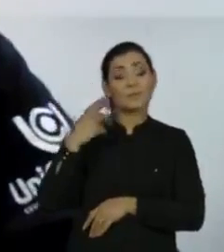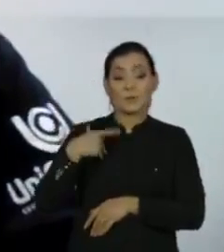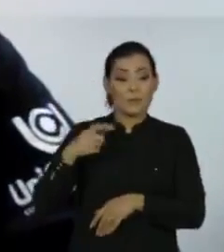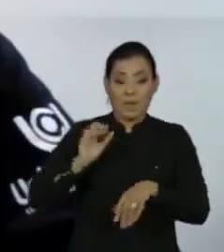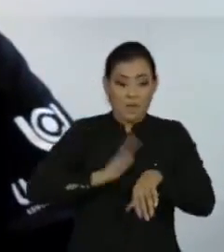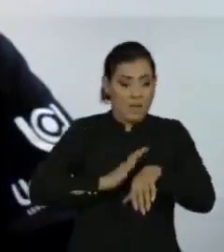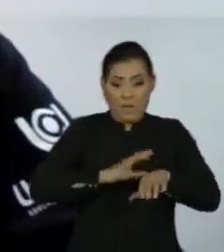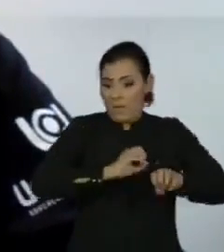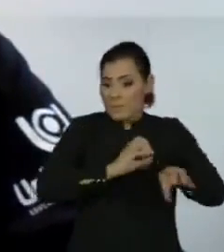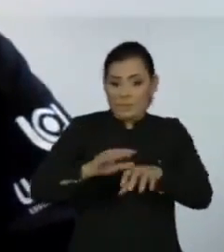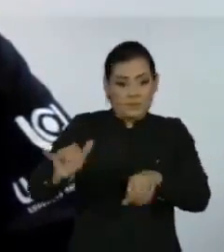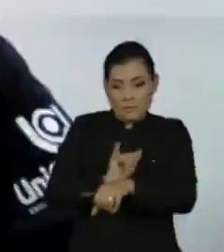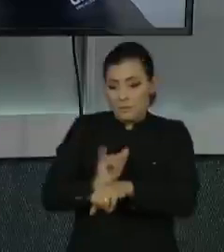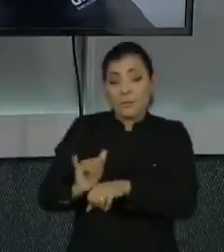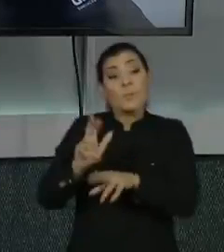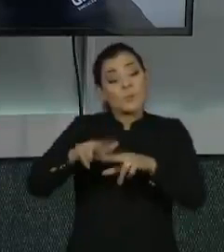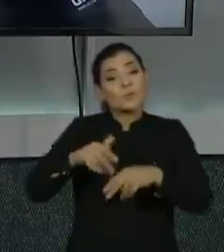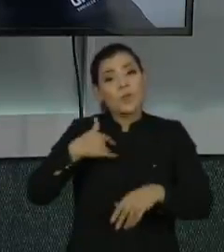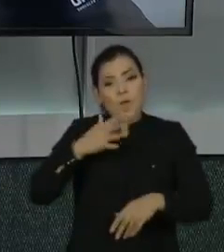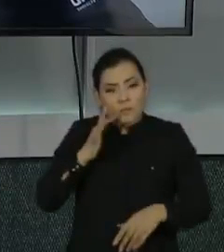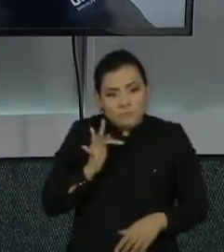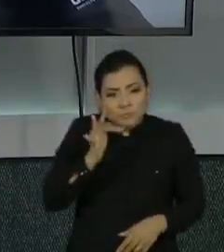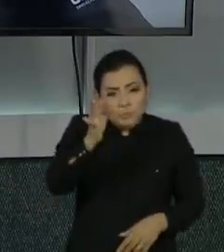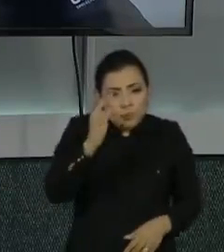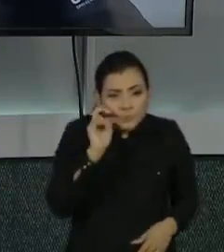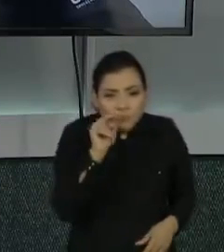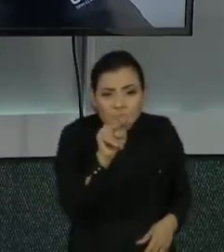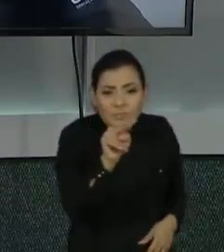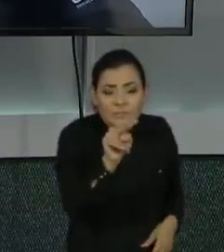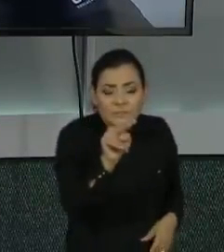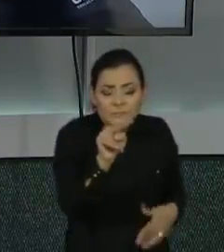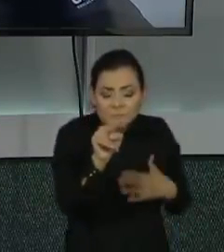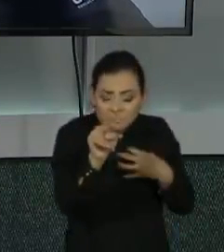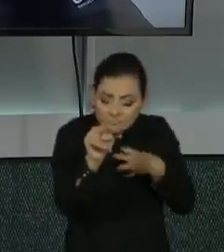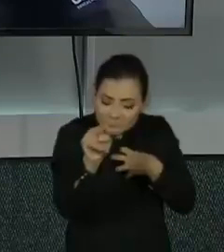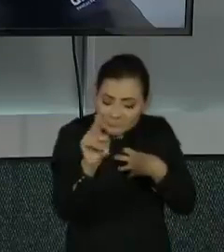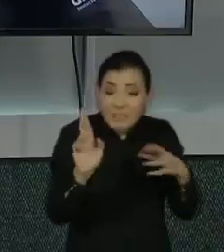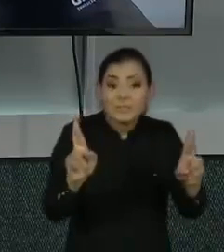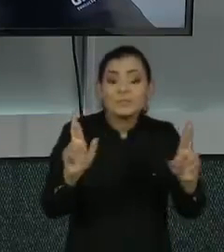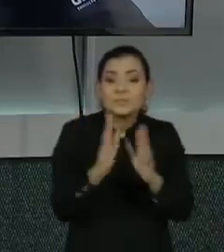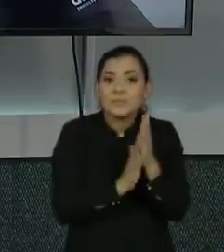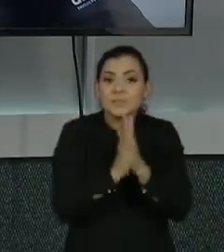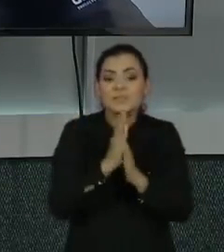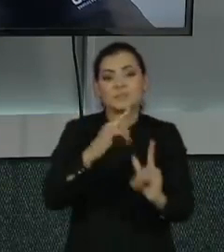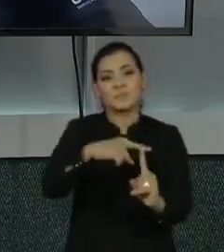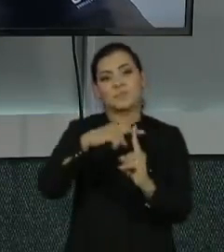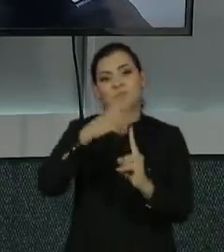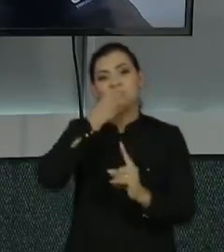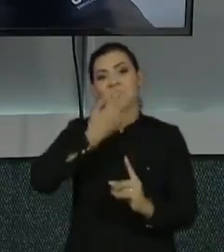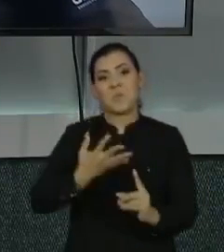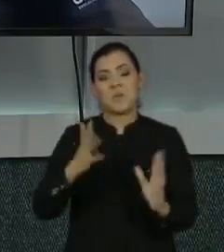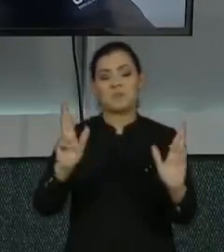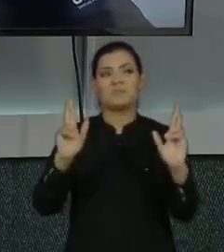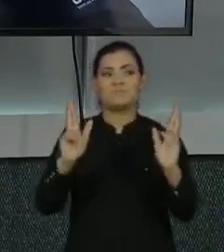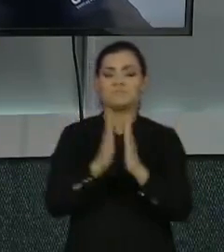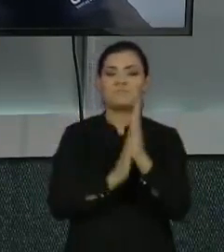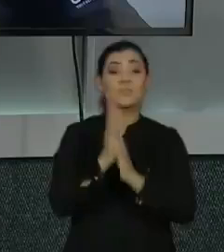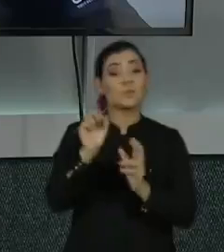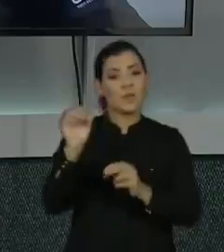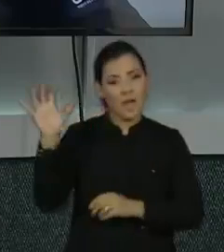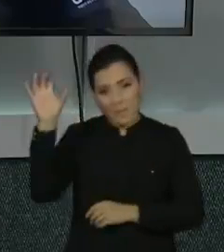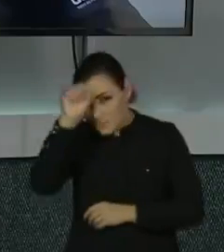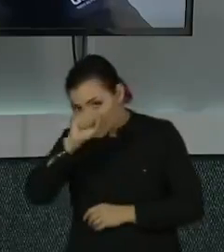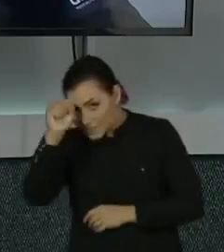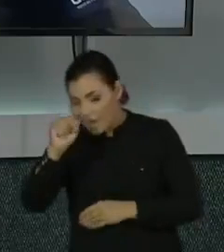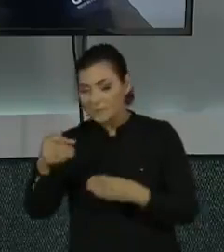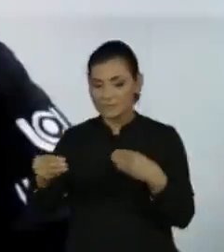Então, eu olho para o horizonte, como professor, numa expectativa muito positiva do aprendizado,